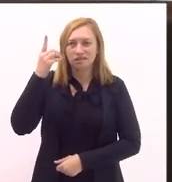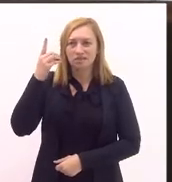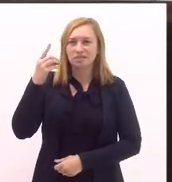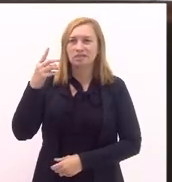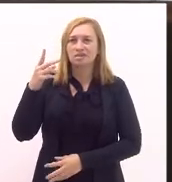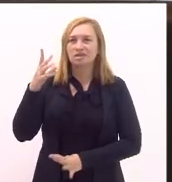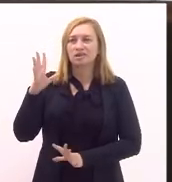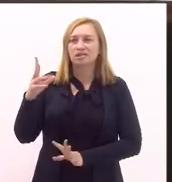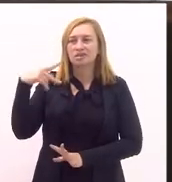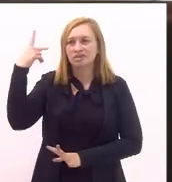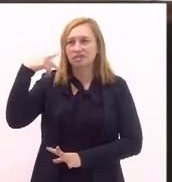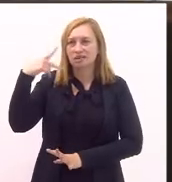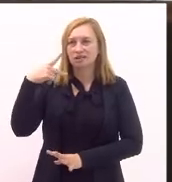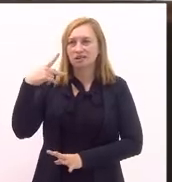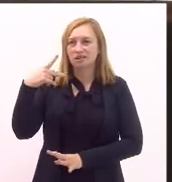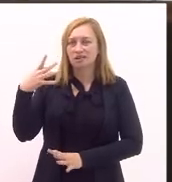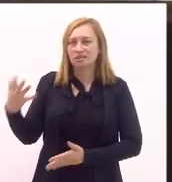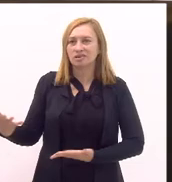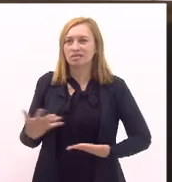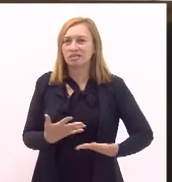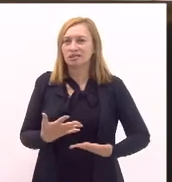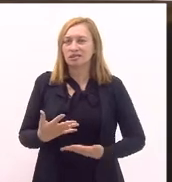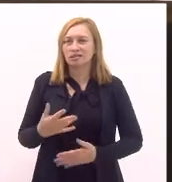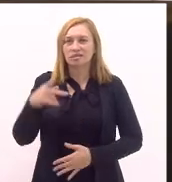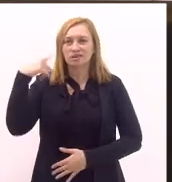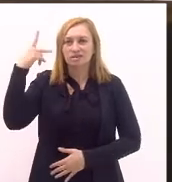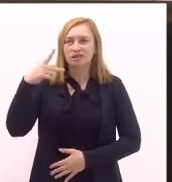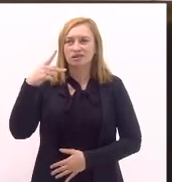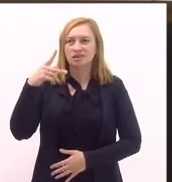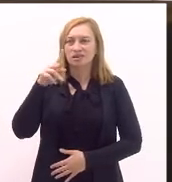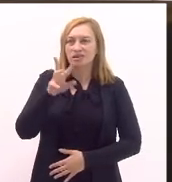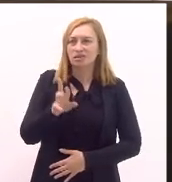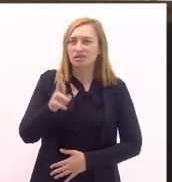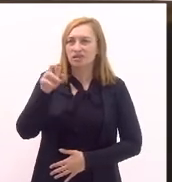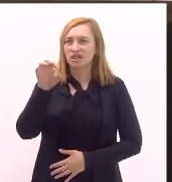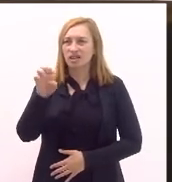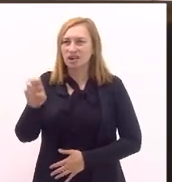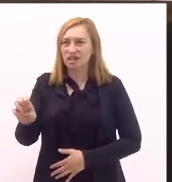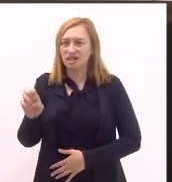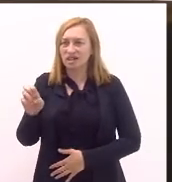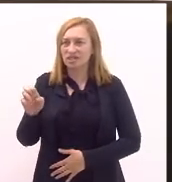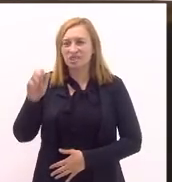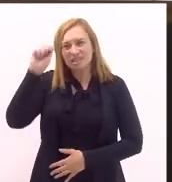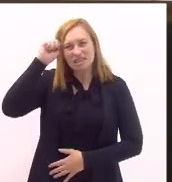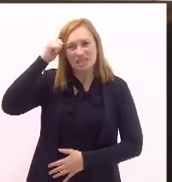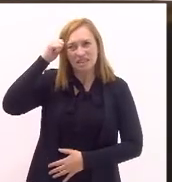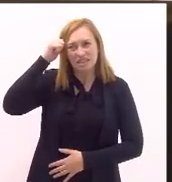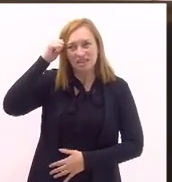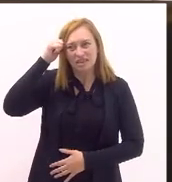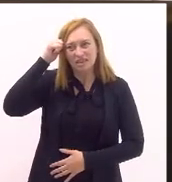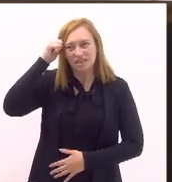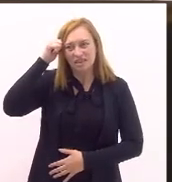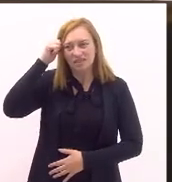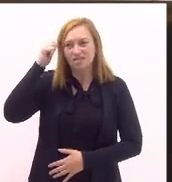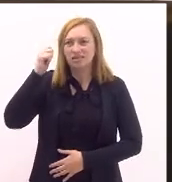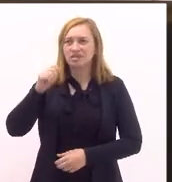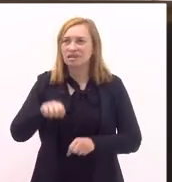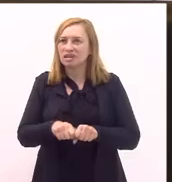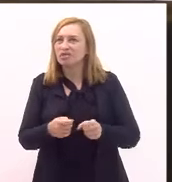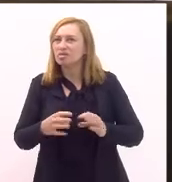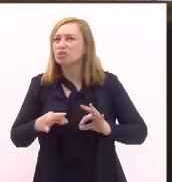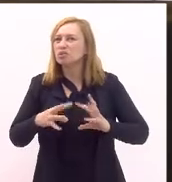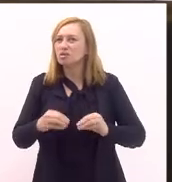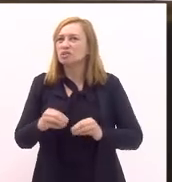Vereadores aqui das caixas do Rio de Janeiro a nossa querida ver e essa negona que quebra tudo